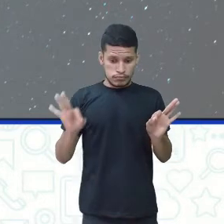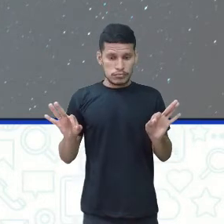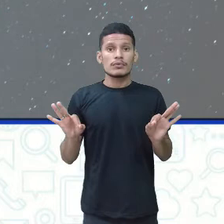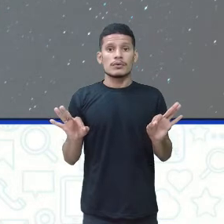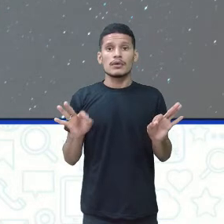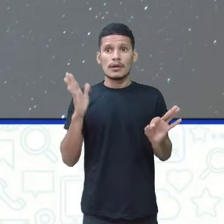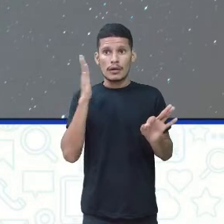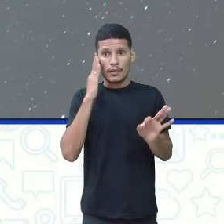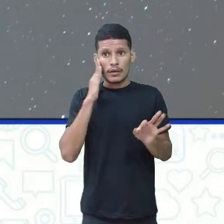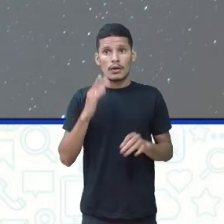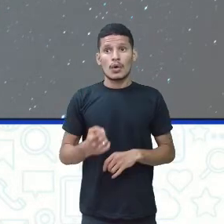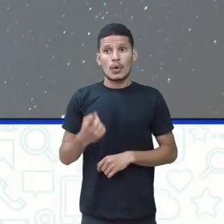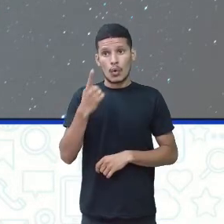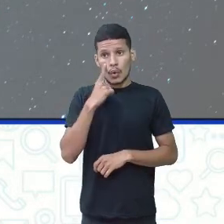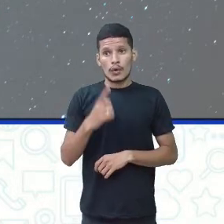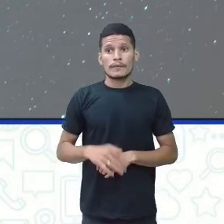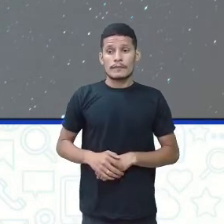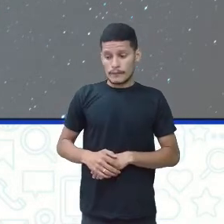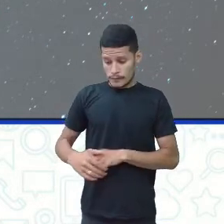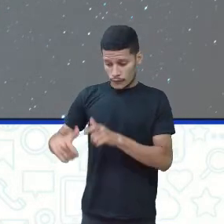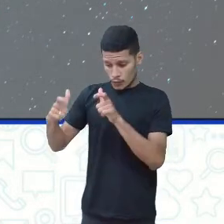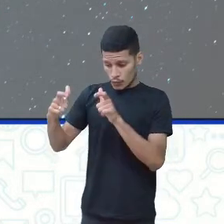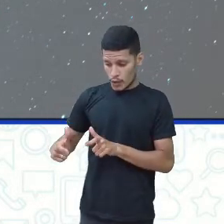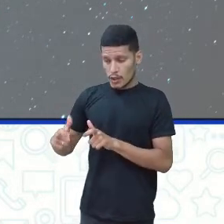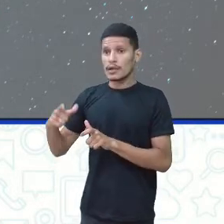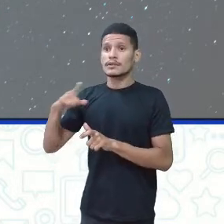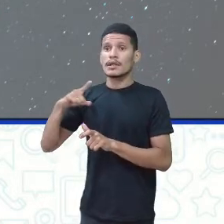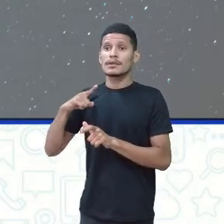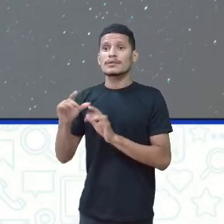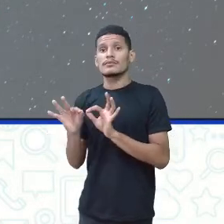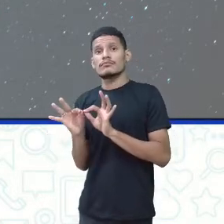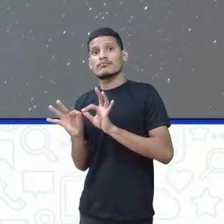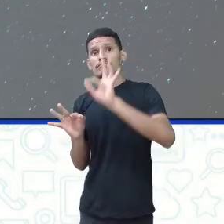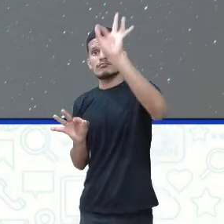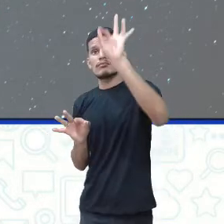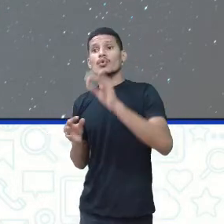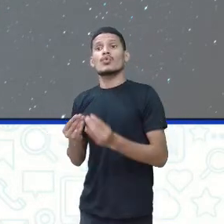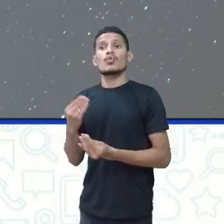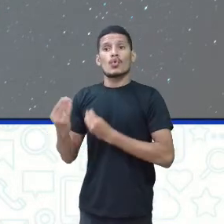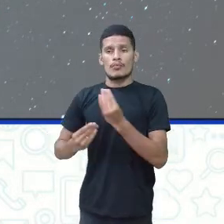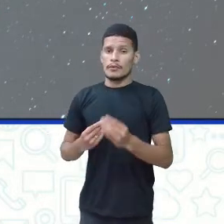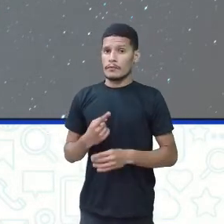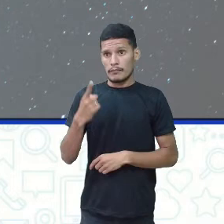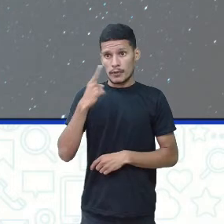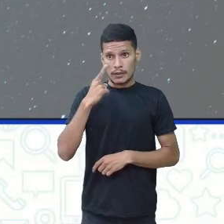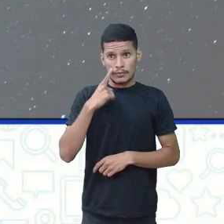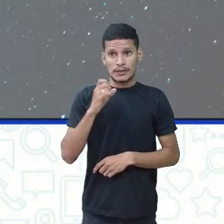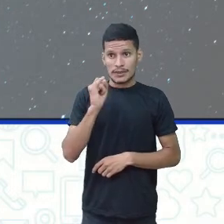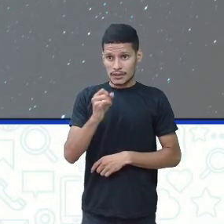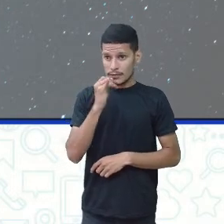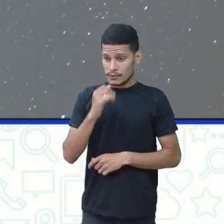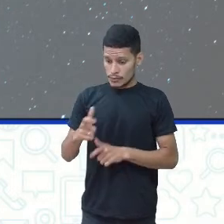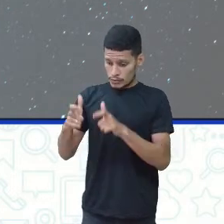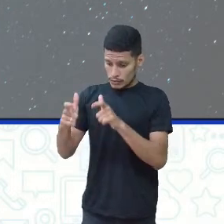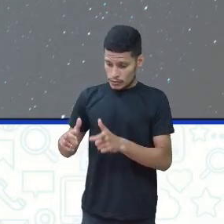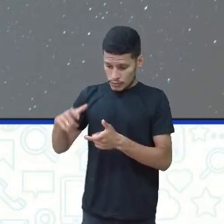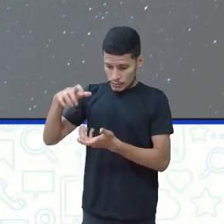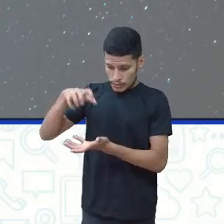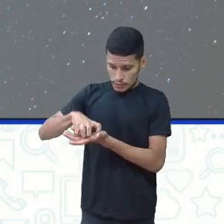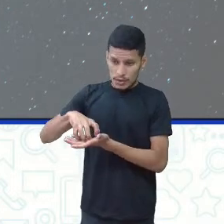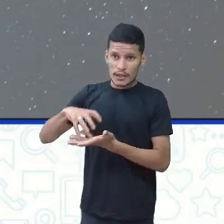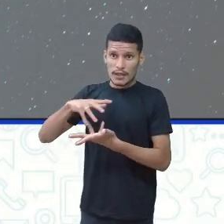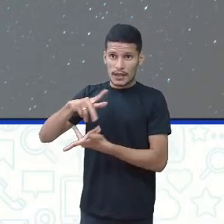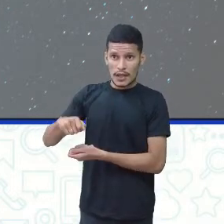específica, de uma posição específica, a gente tem esse tipo de situação, ó. Se um observador está aqui na Terra e olha para